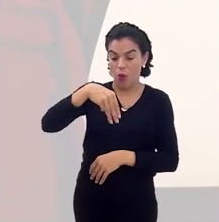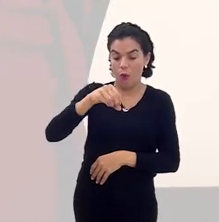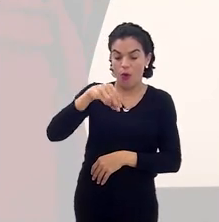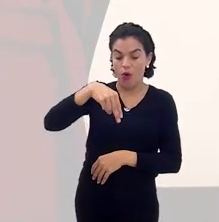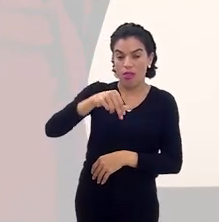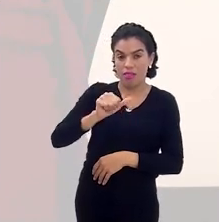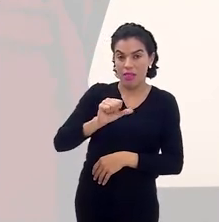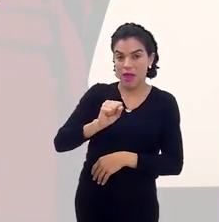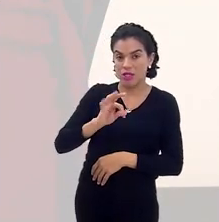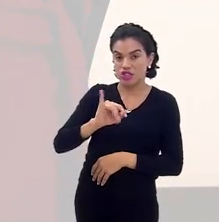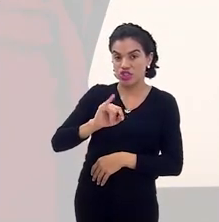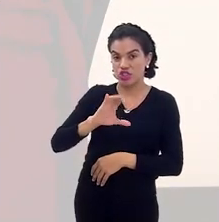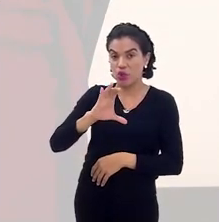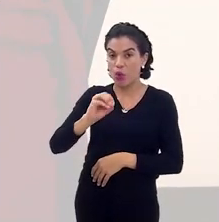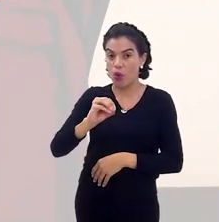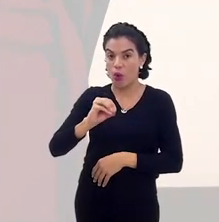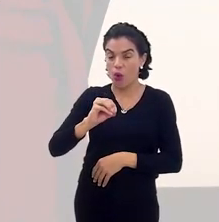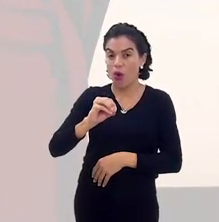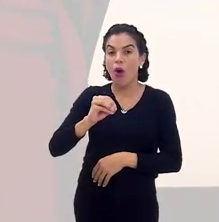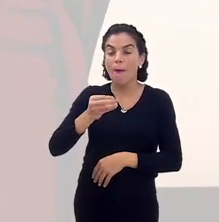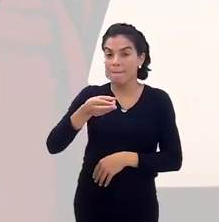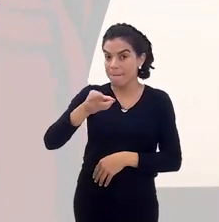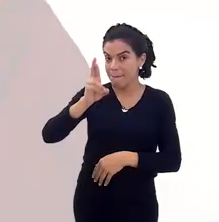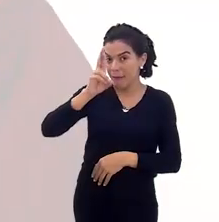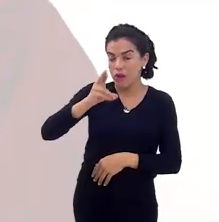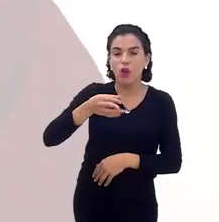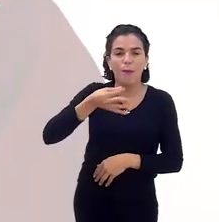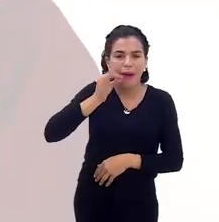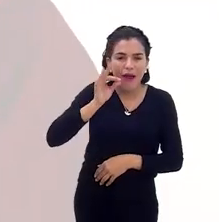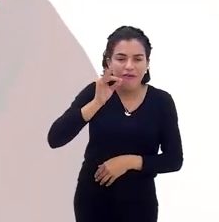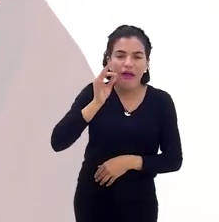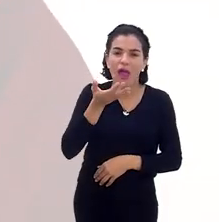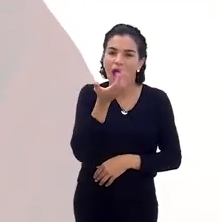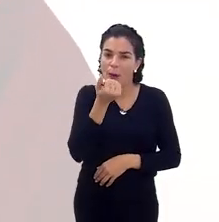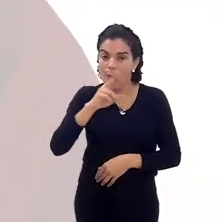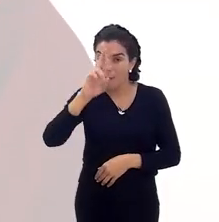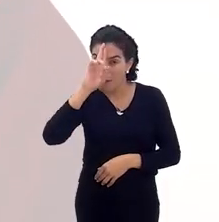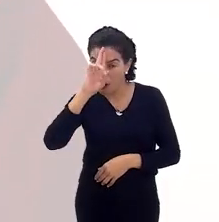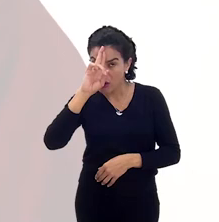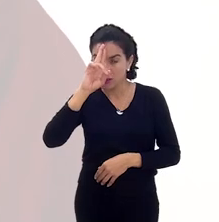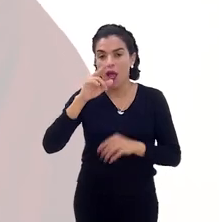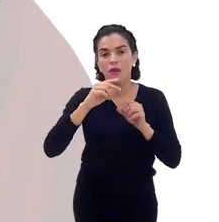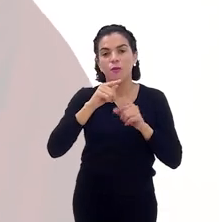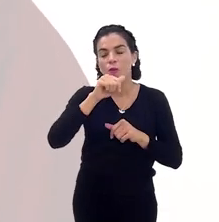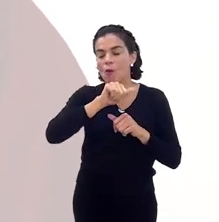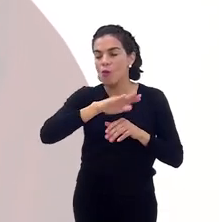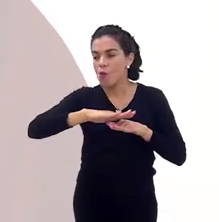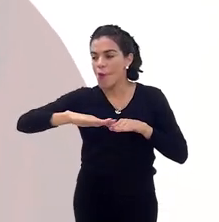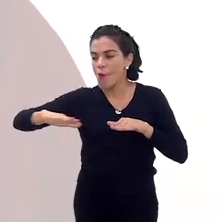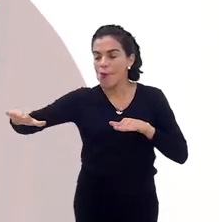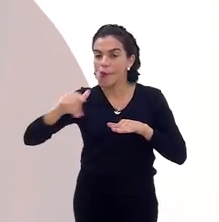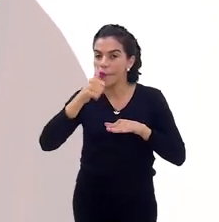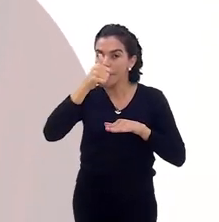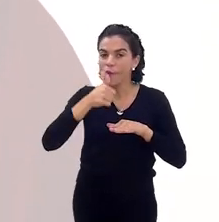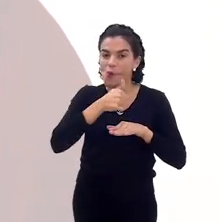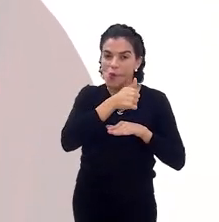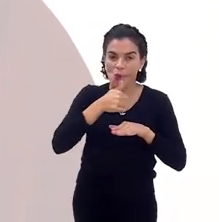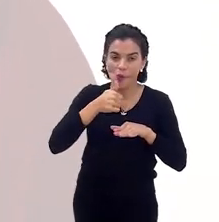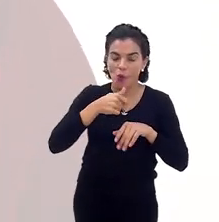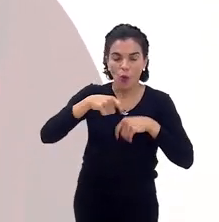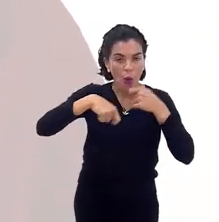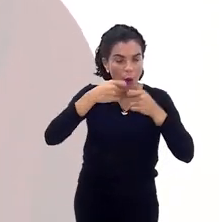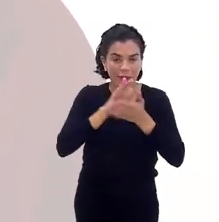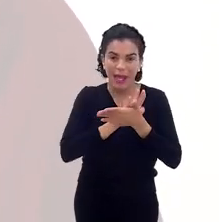monástico, né? Depois do meio-dia. Né? Então, você toma o café, almoça e aí você fica em jejum.